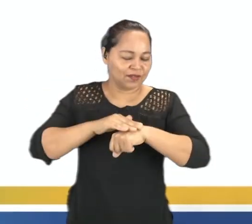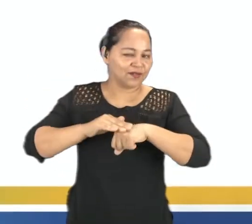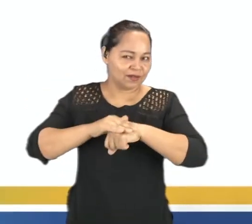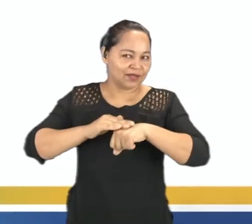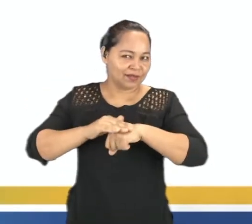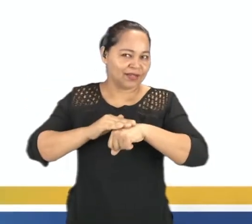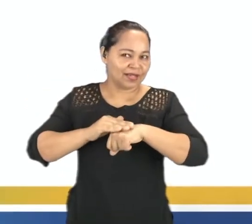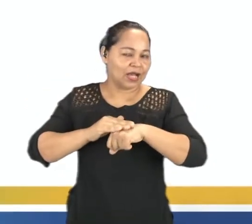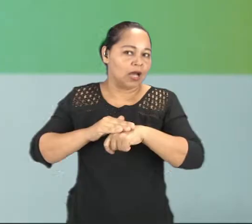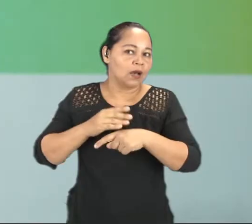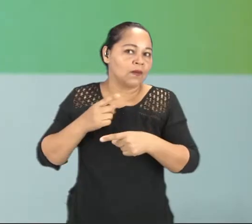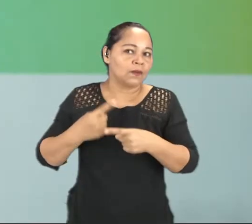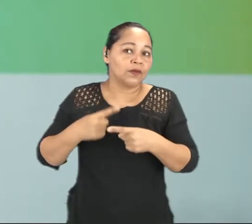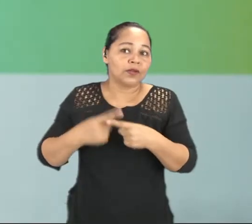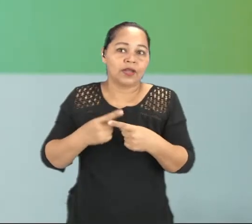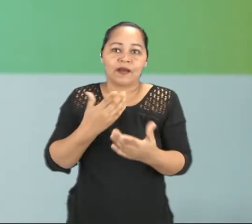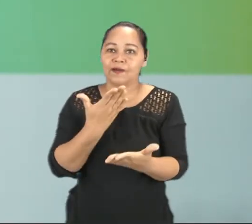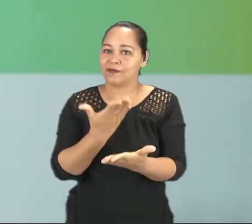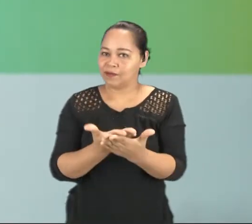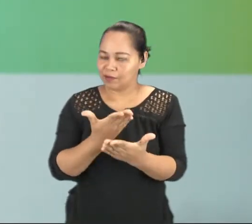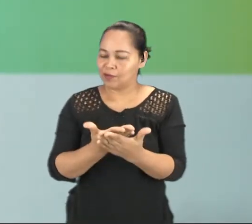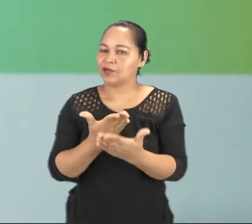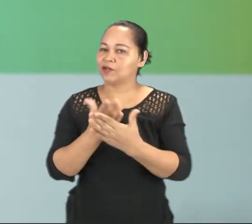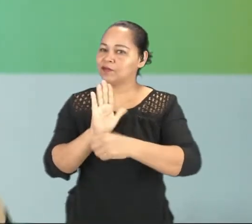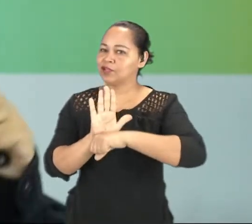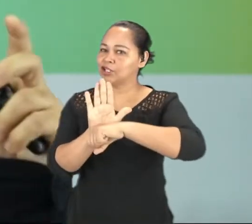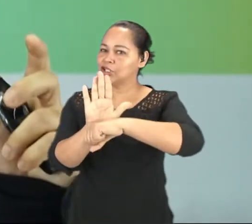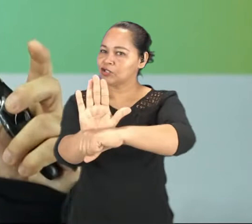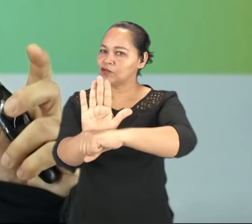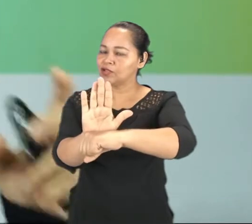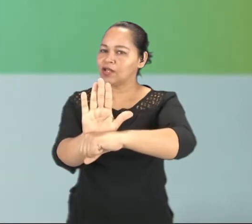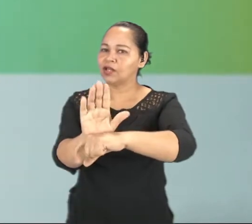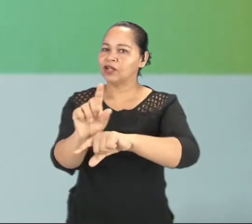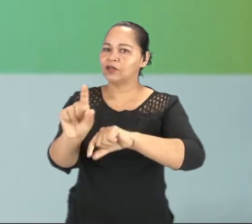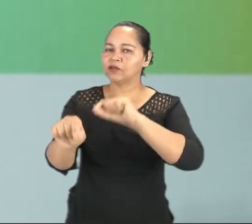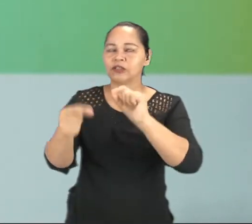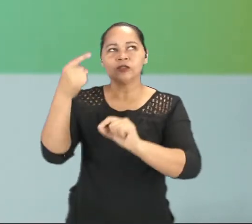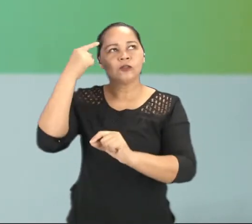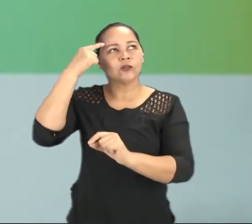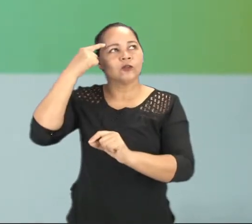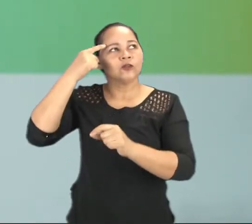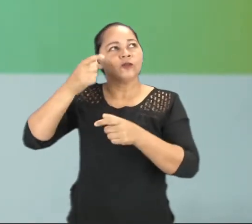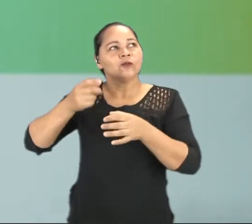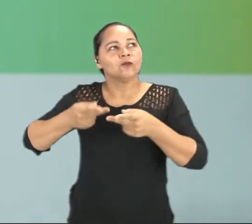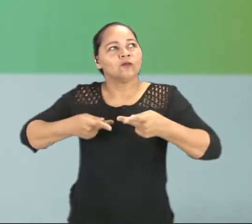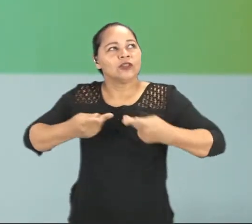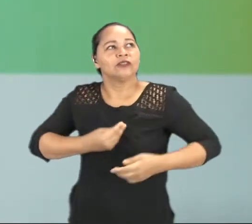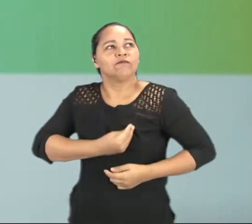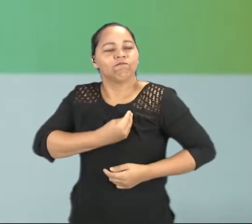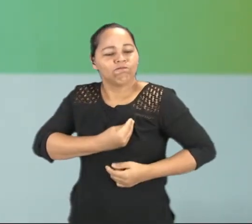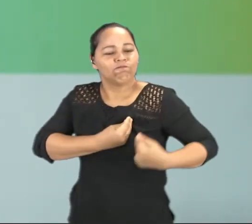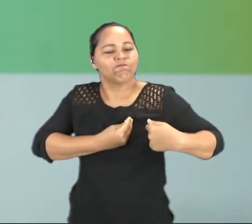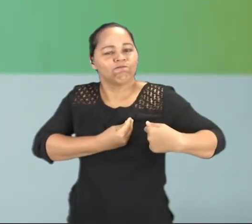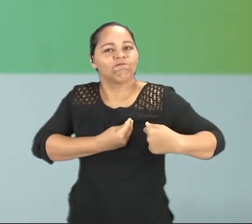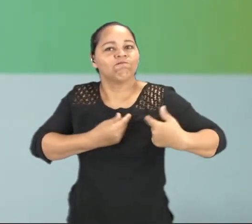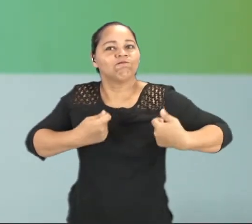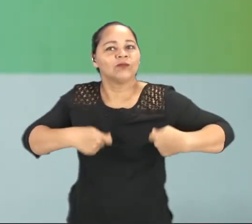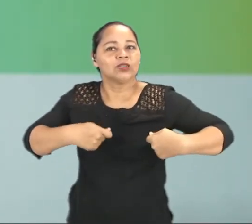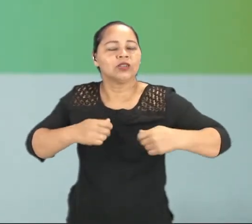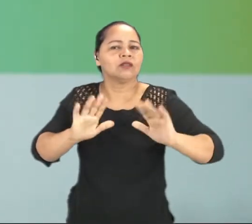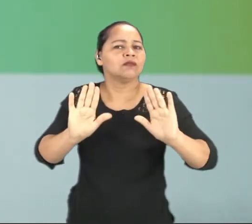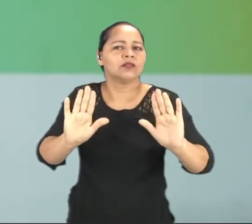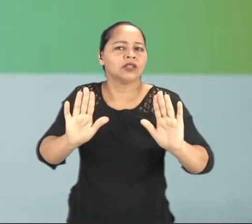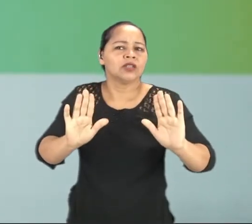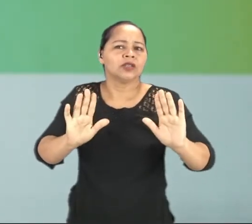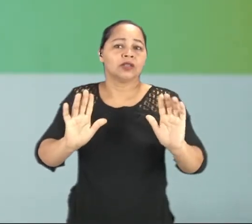bom? Porque é uma aula que vai ajudar muito na construção do seu projeto de vida, ok? Então, projeto de vida, o